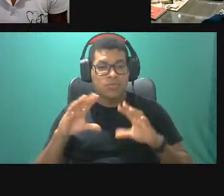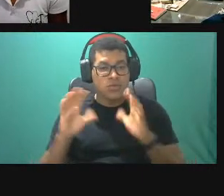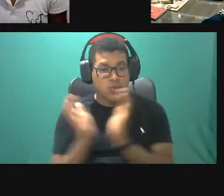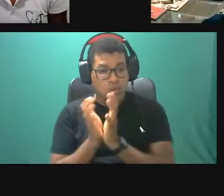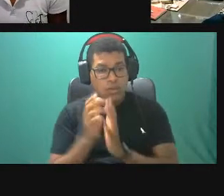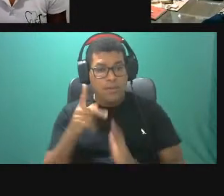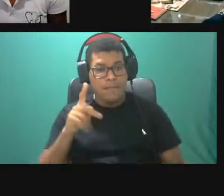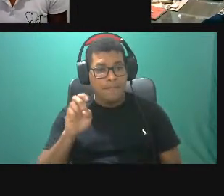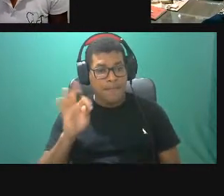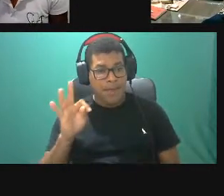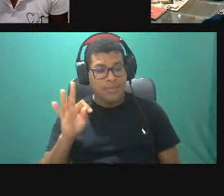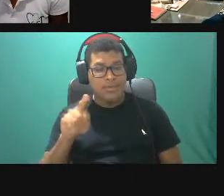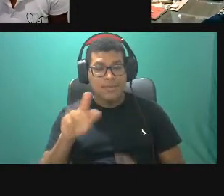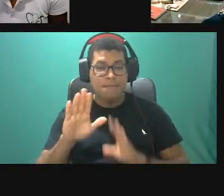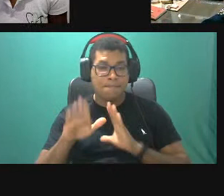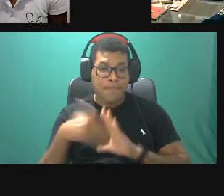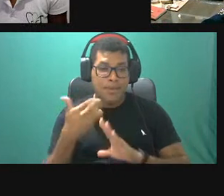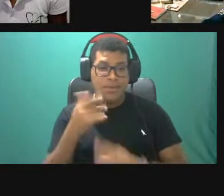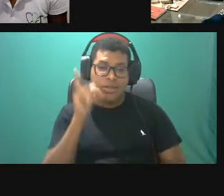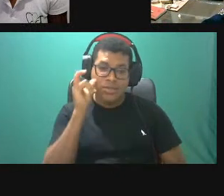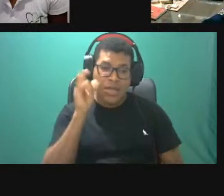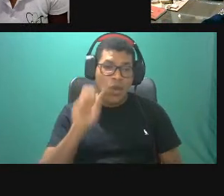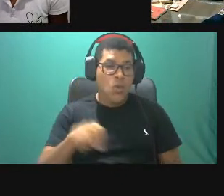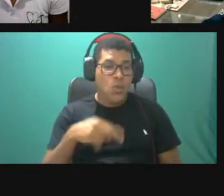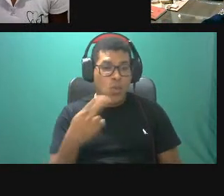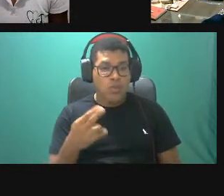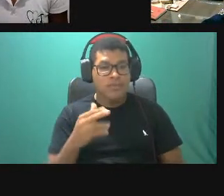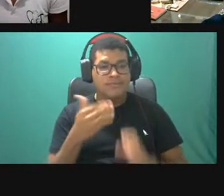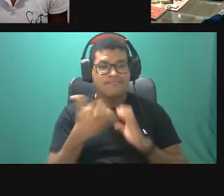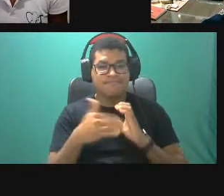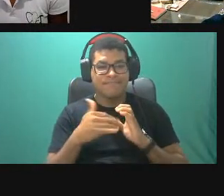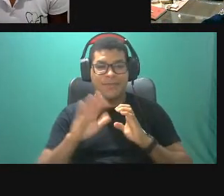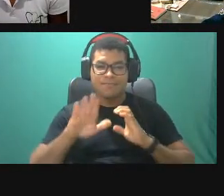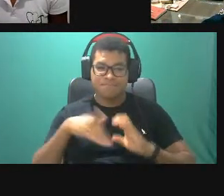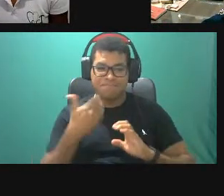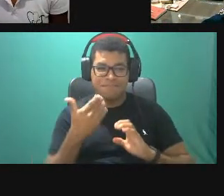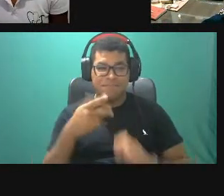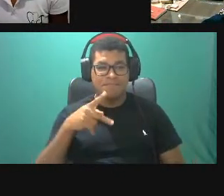via mensagem pelo Instagram ou então pelo nosso e-mail,